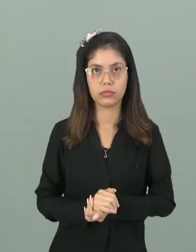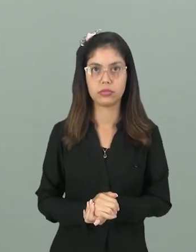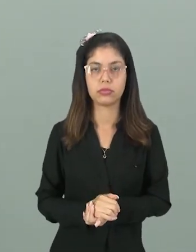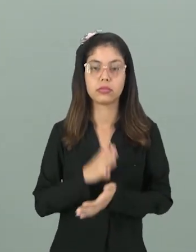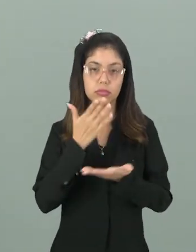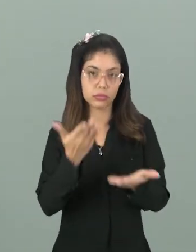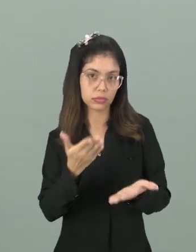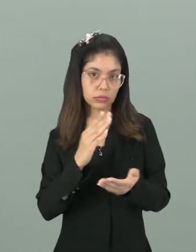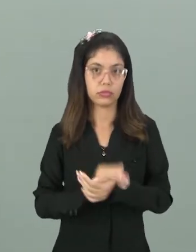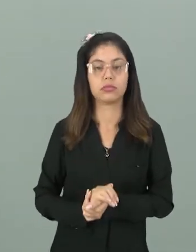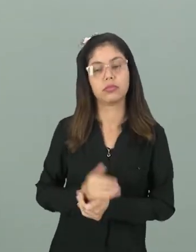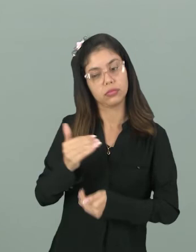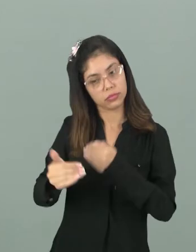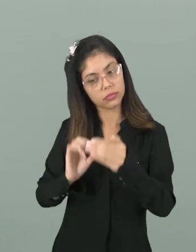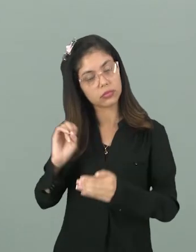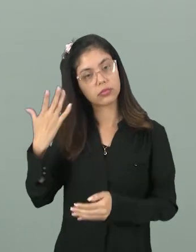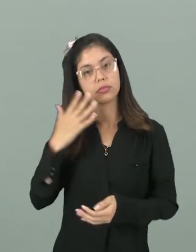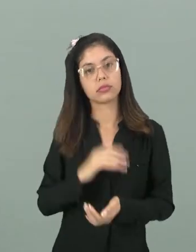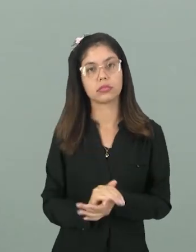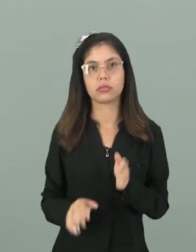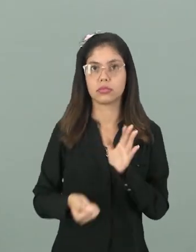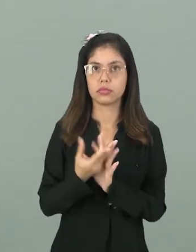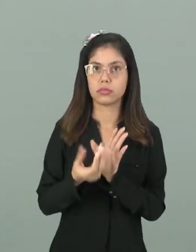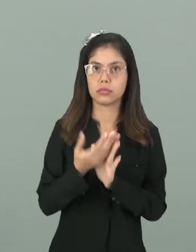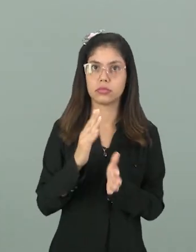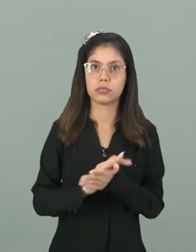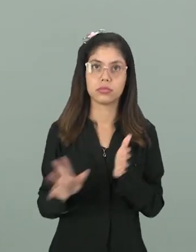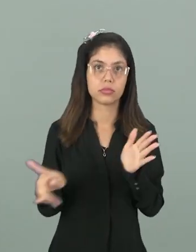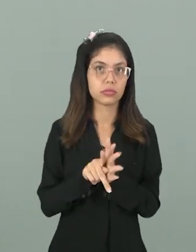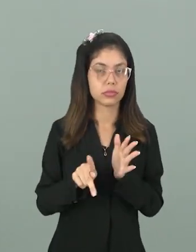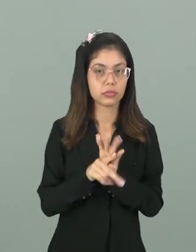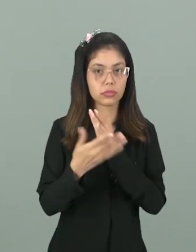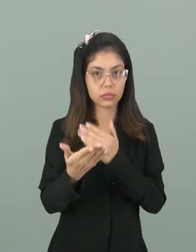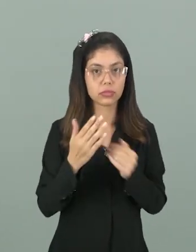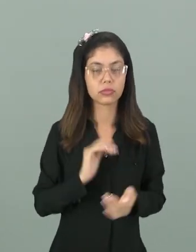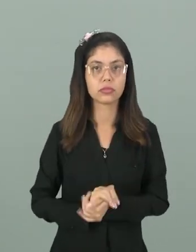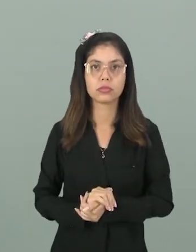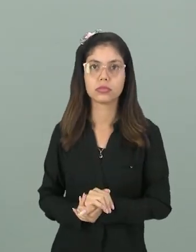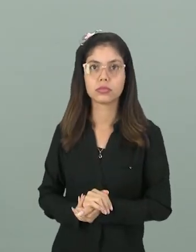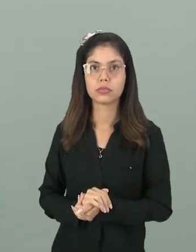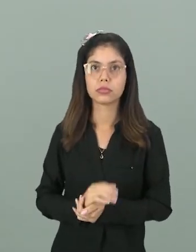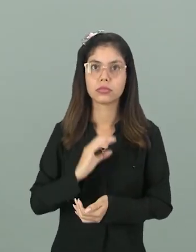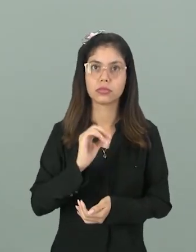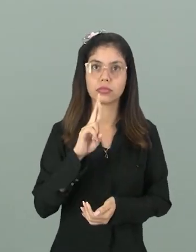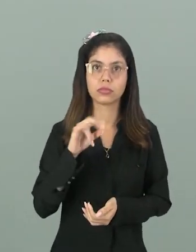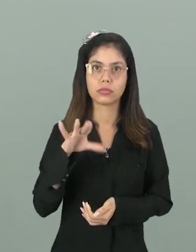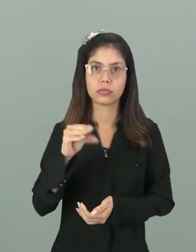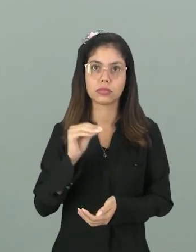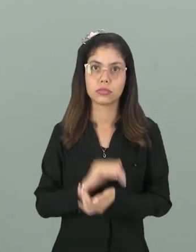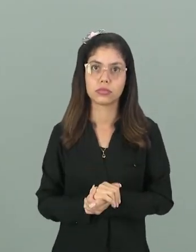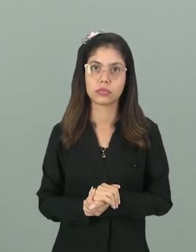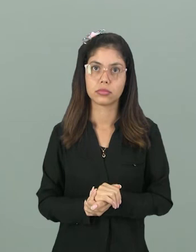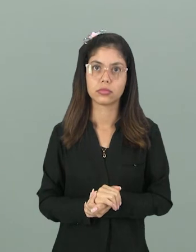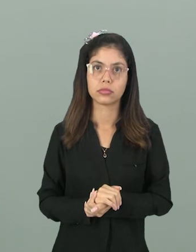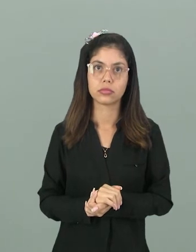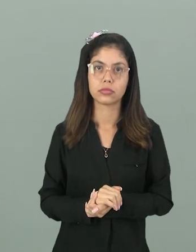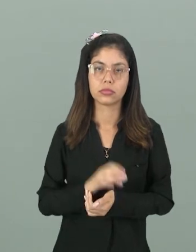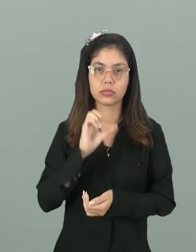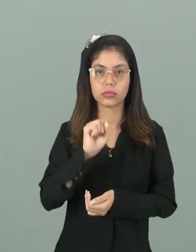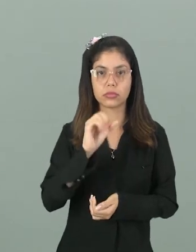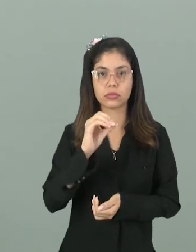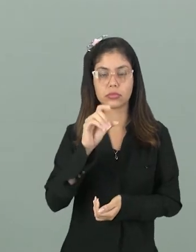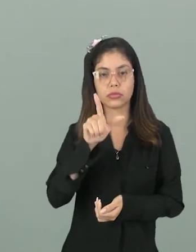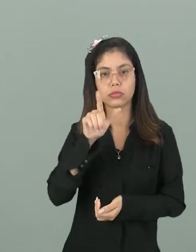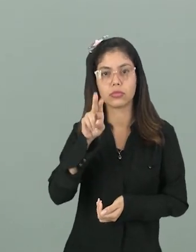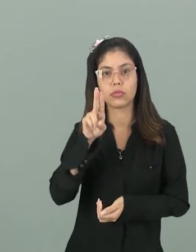né, estar aí ocorrendo, que é uma propriedade que a gente só vai encontrar nos compostos orgânicos, além da solubilidade também, que eu falei